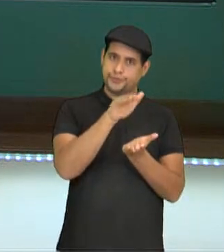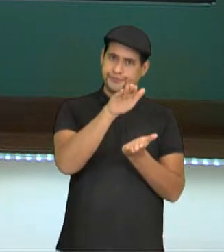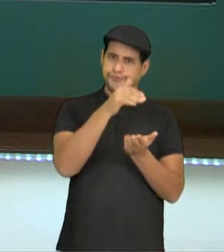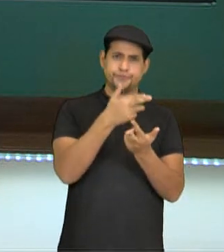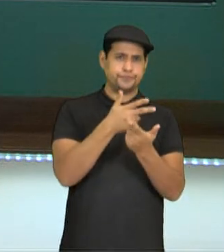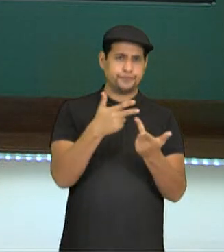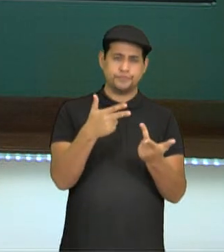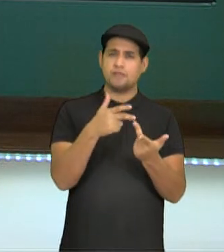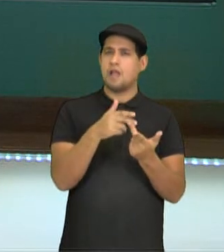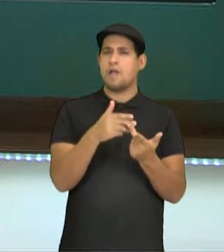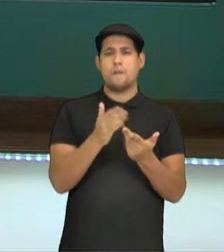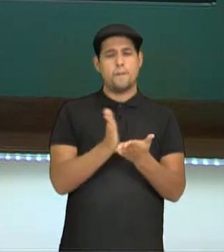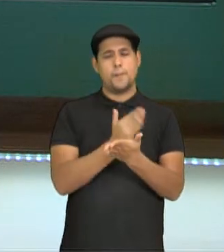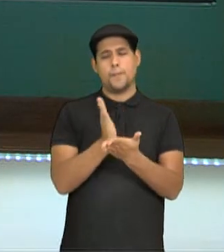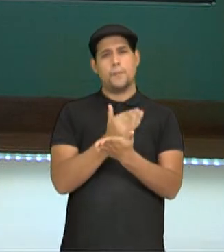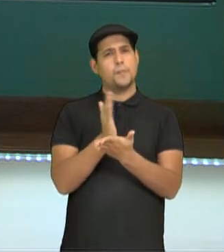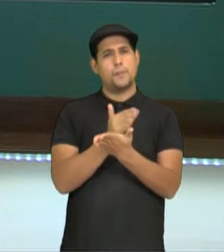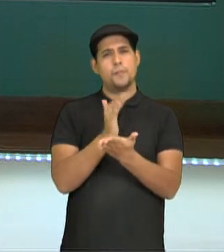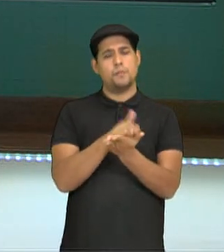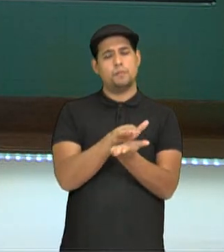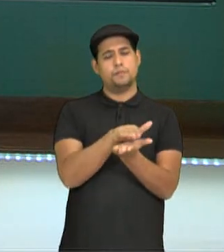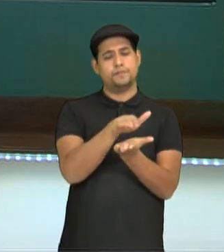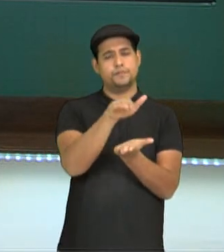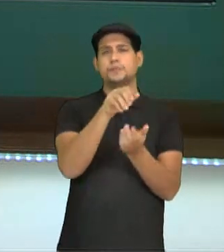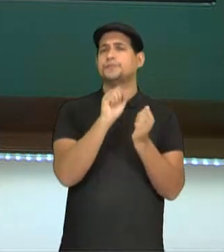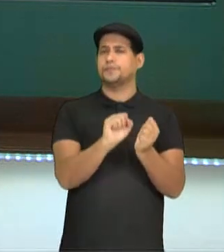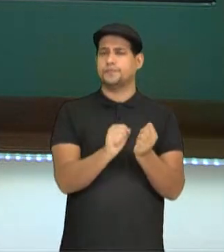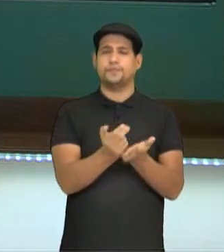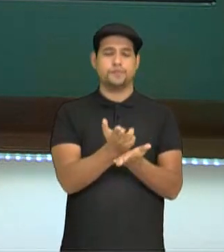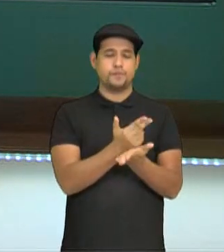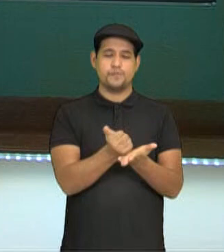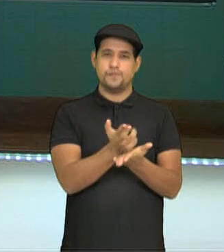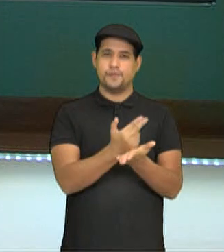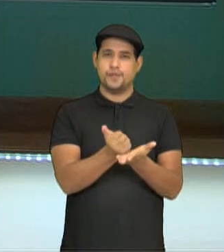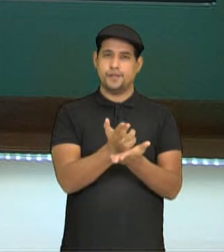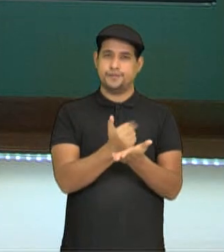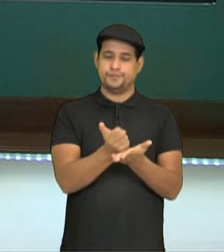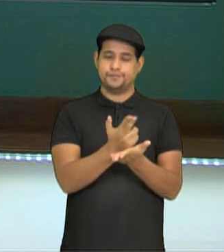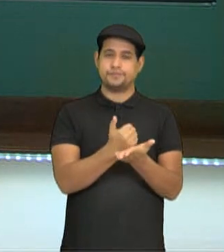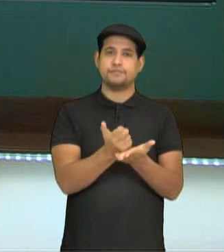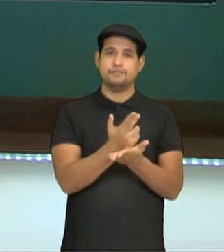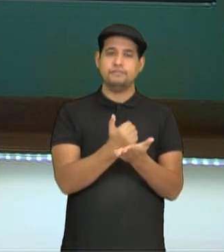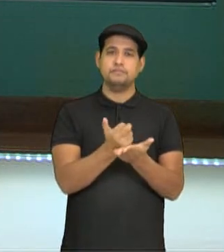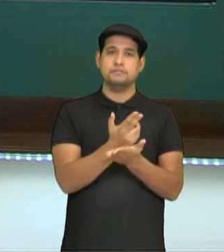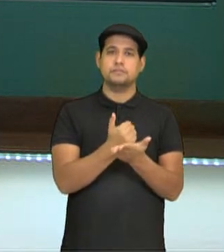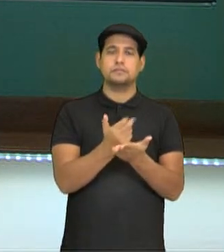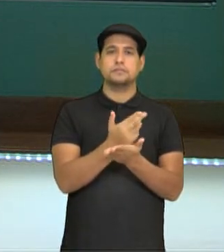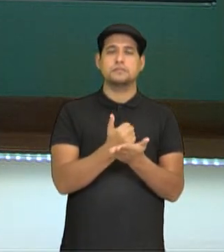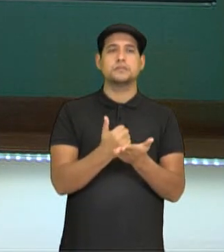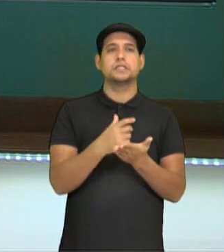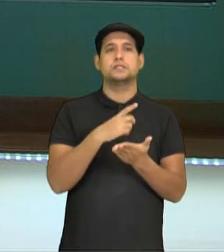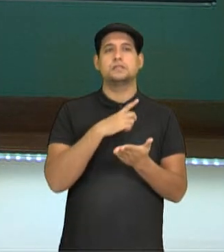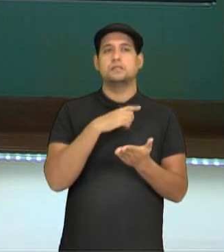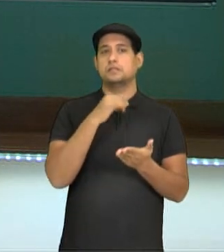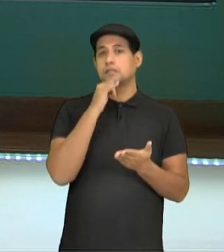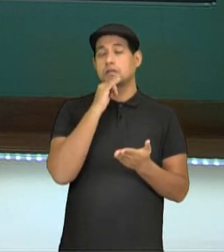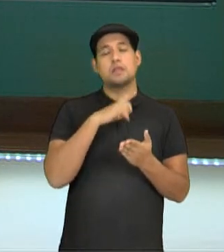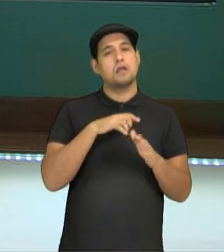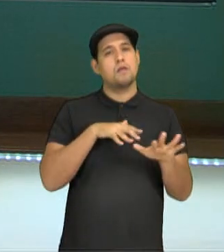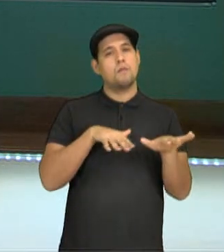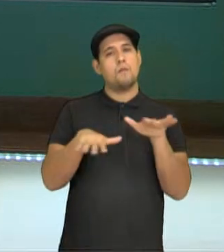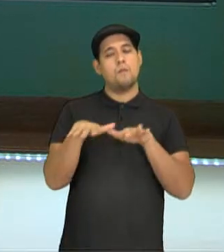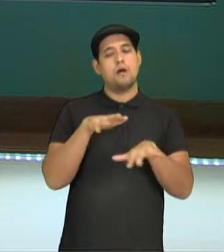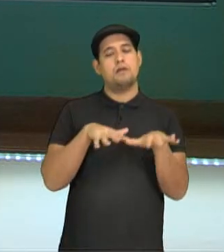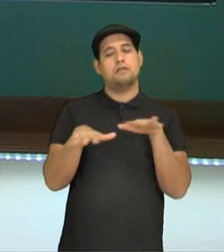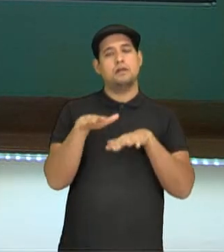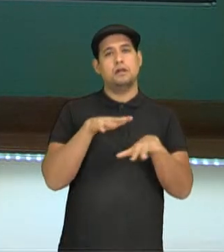várias folhas, desenhar nele, né, de forma que você tenha